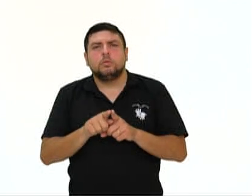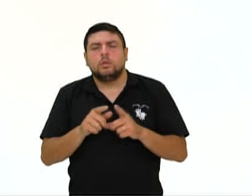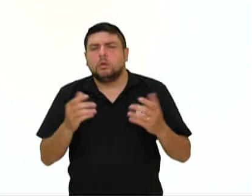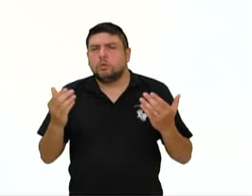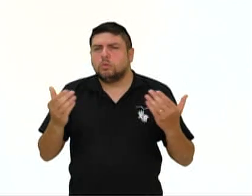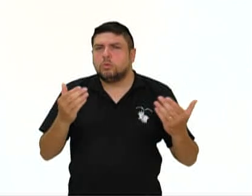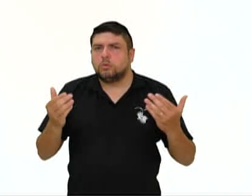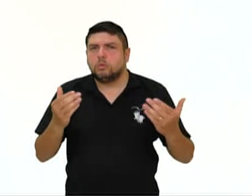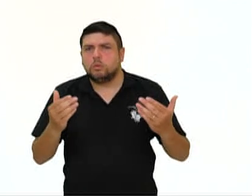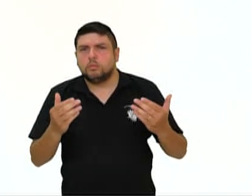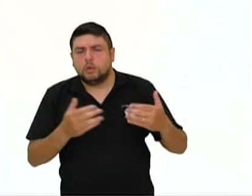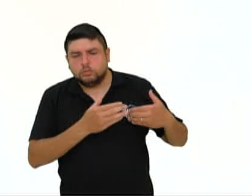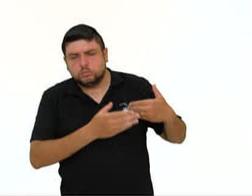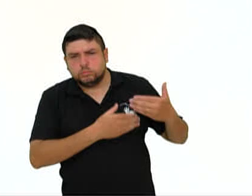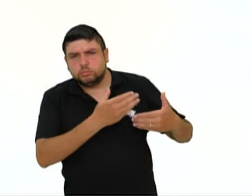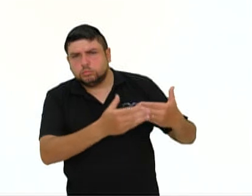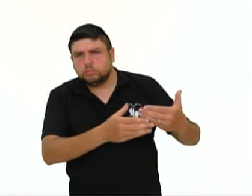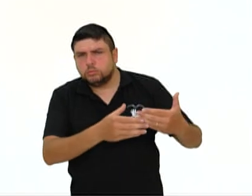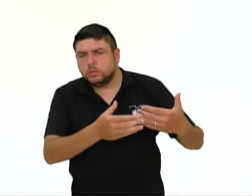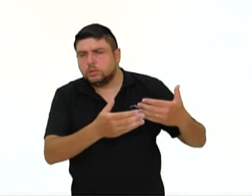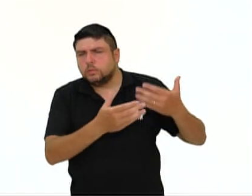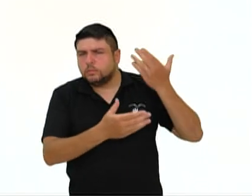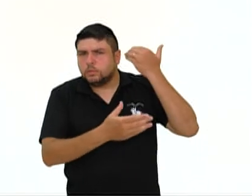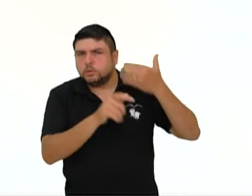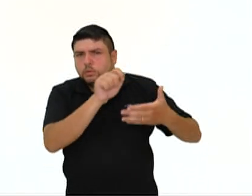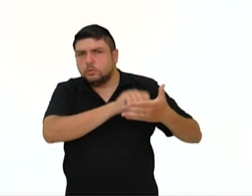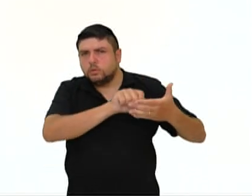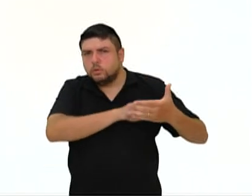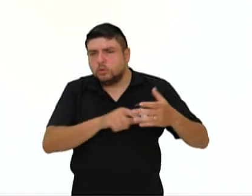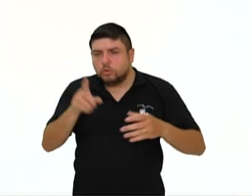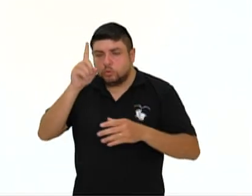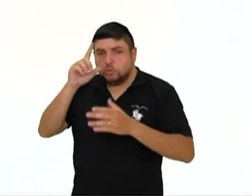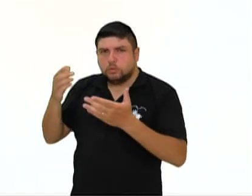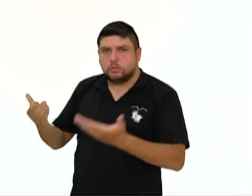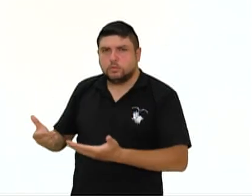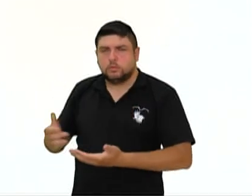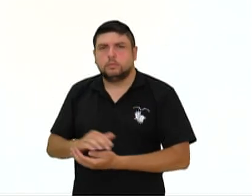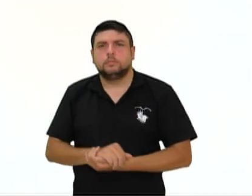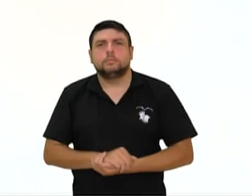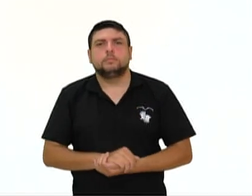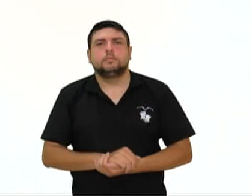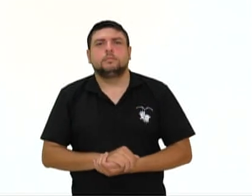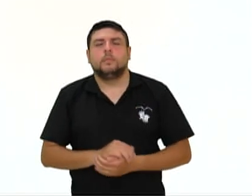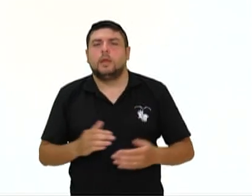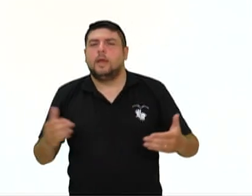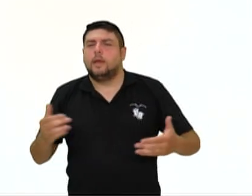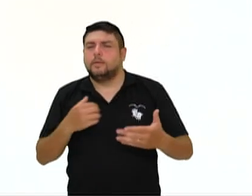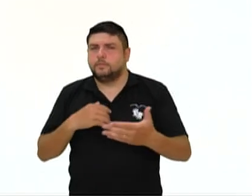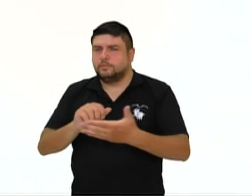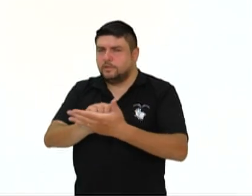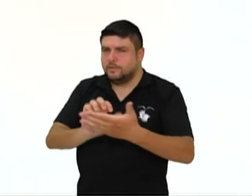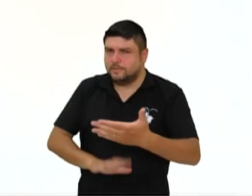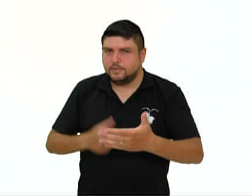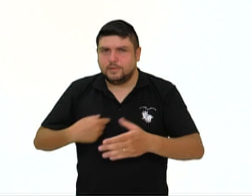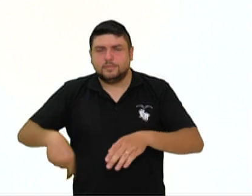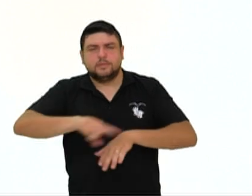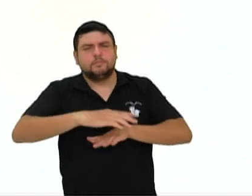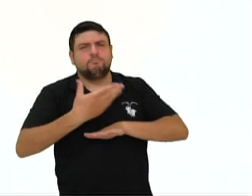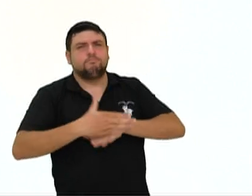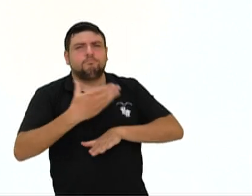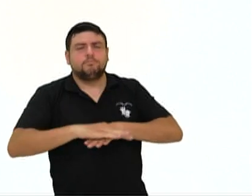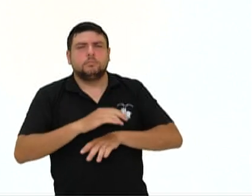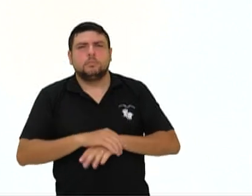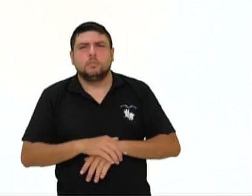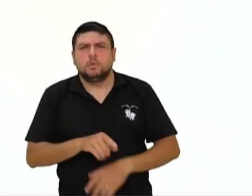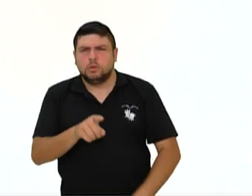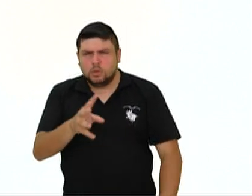escrito com os dias atuais. E já vamos de atividade para esquentar a nossa aula. Vocês já viram